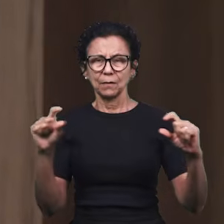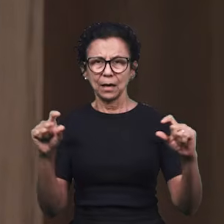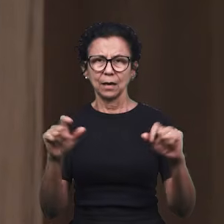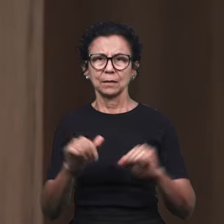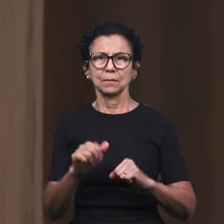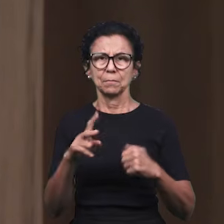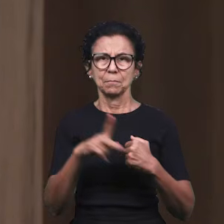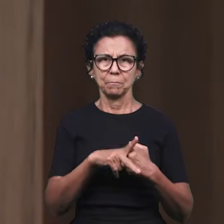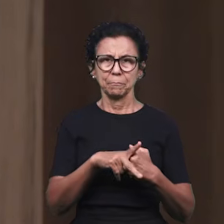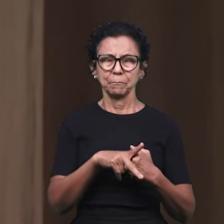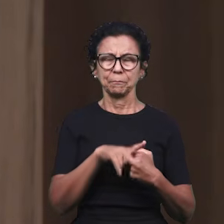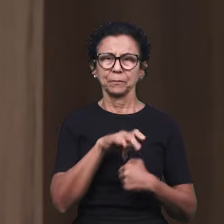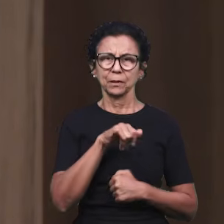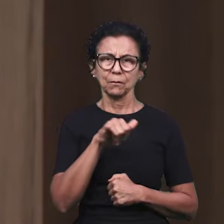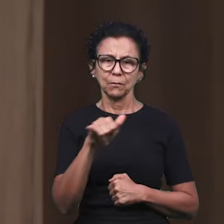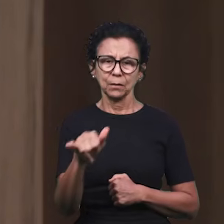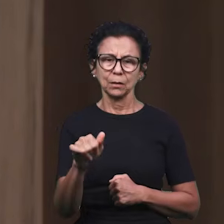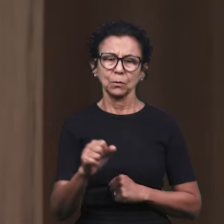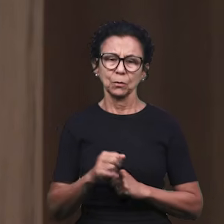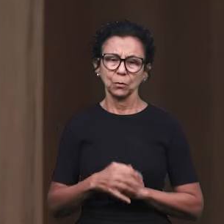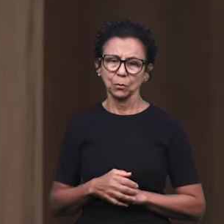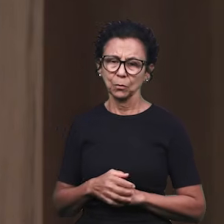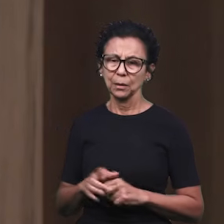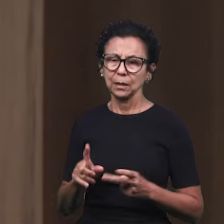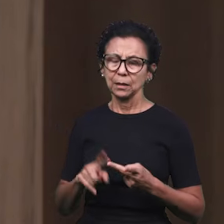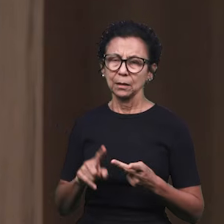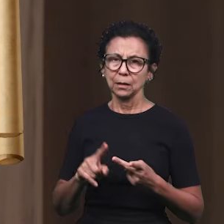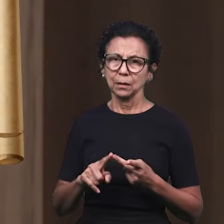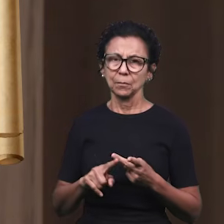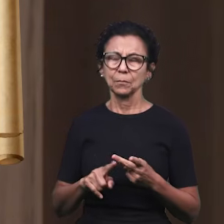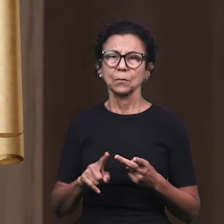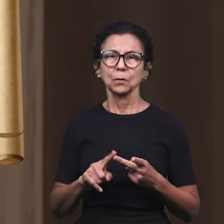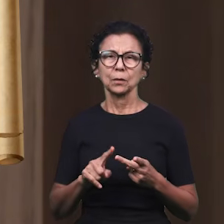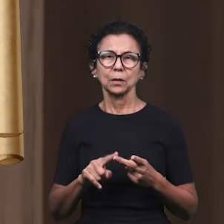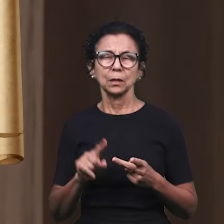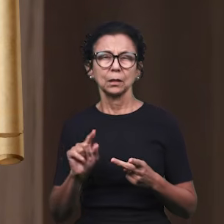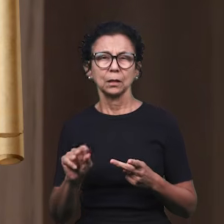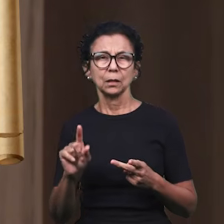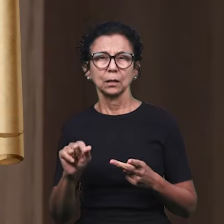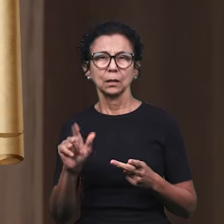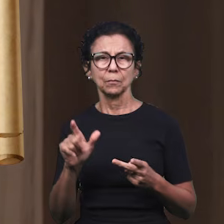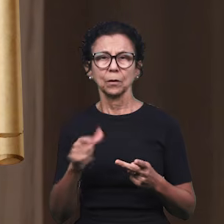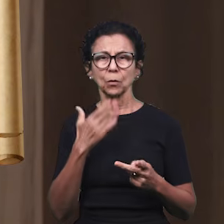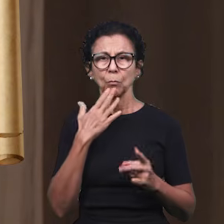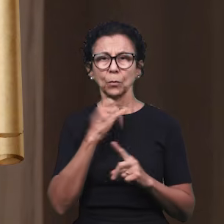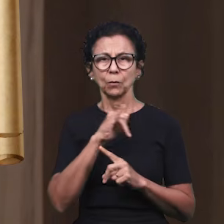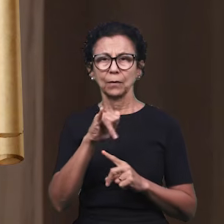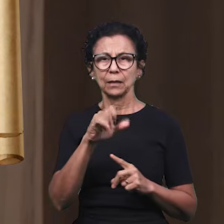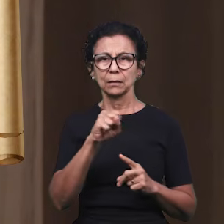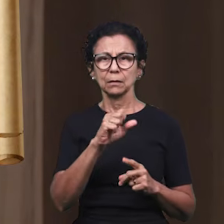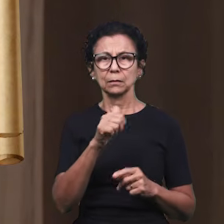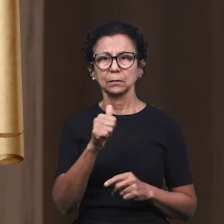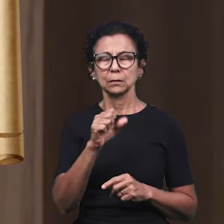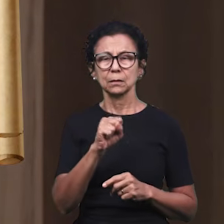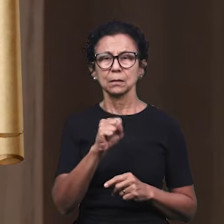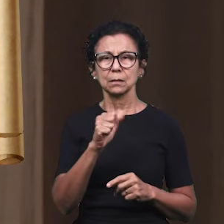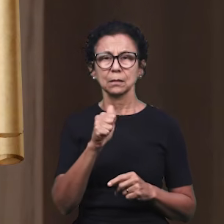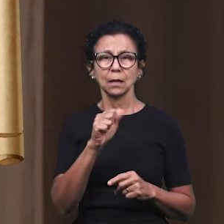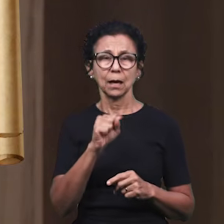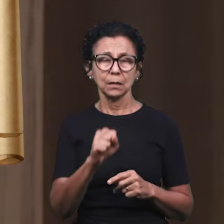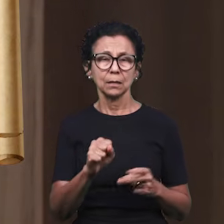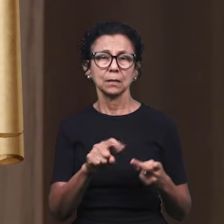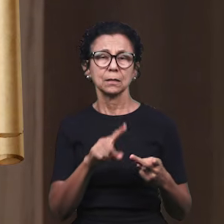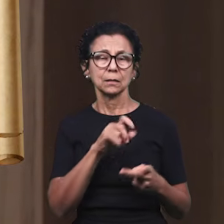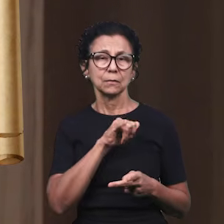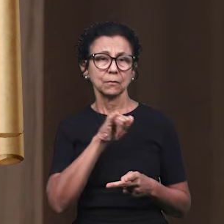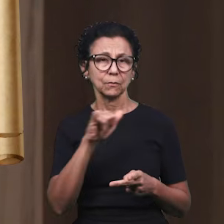o profeta Isaías, ele disse em Isaías capítulo 6, verso 5, diz assim: